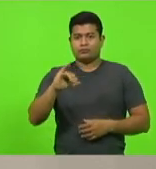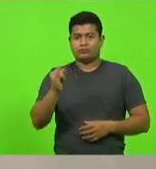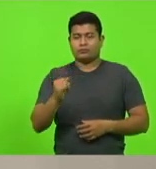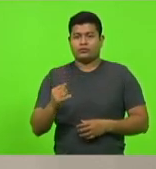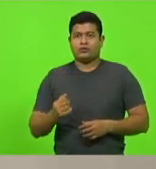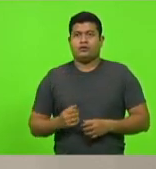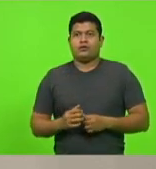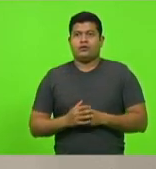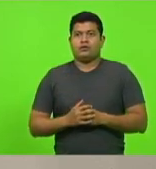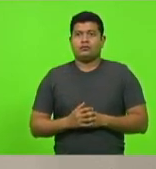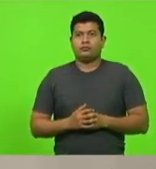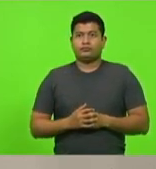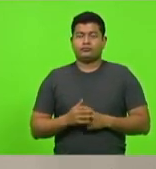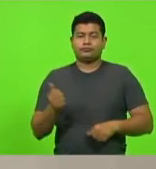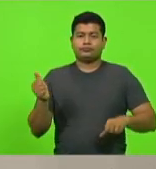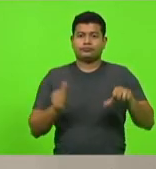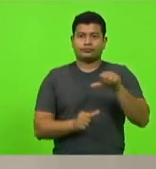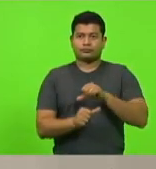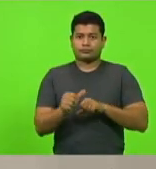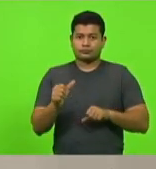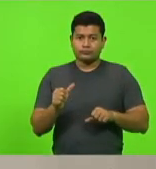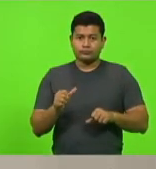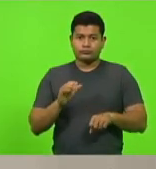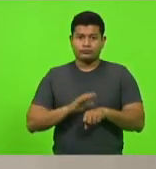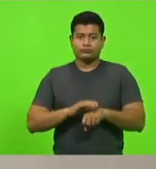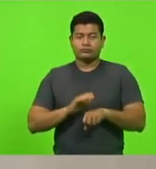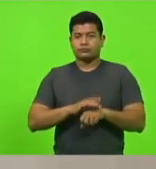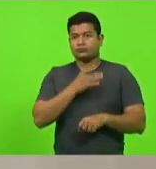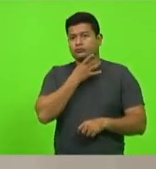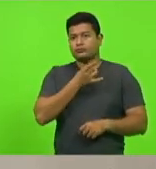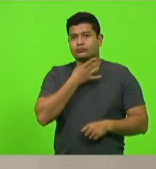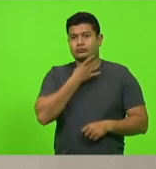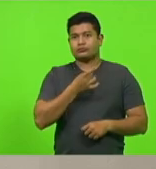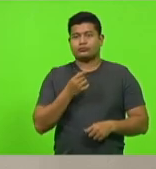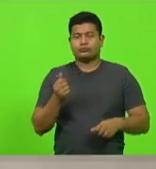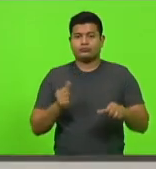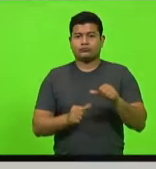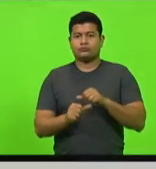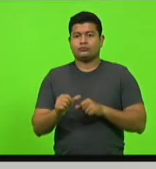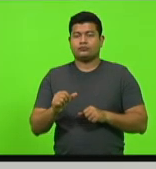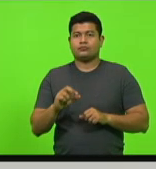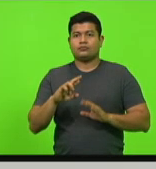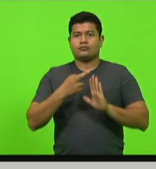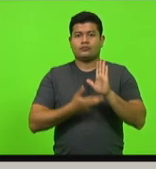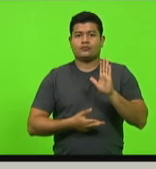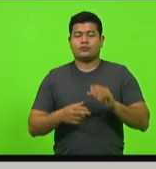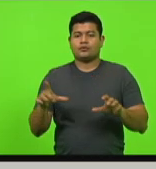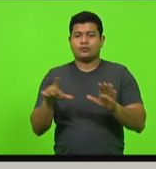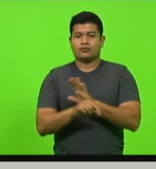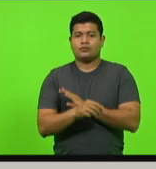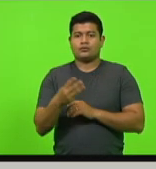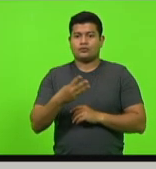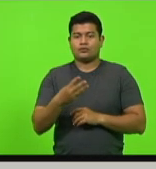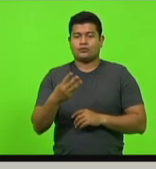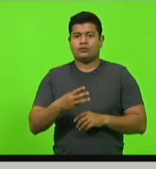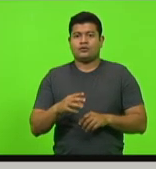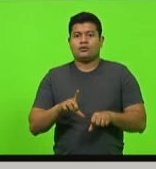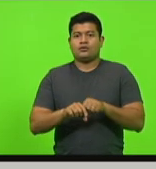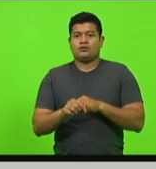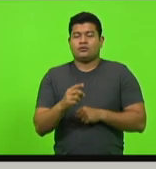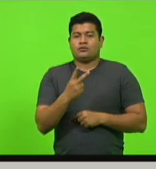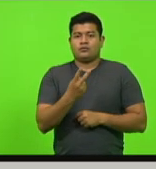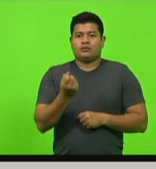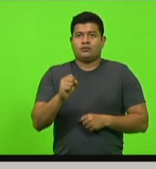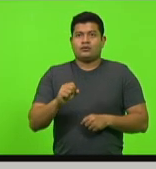transformado pela comissão, projeto de origem do deputado Valdir Cobalcini. Altera a redação do inciso 3º do artigo 28 da lei complementar 631